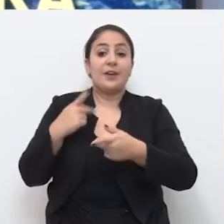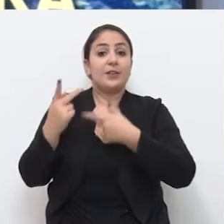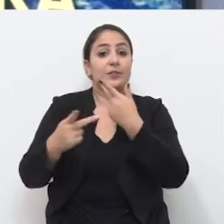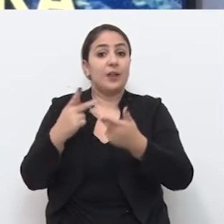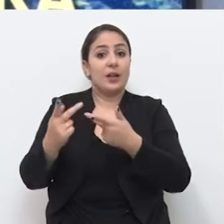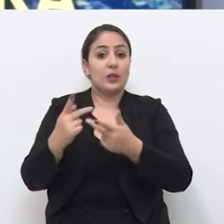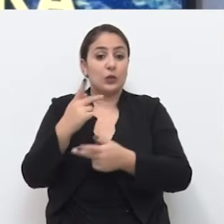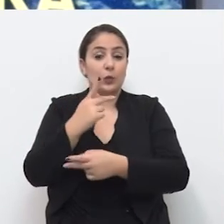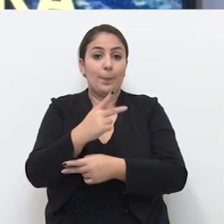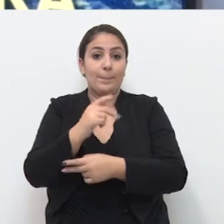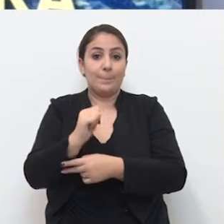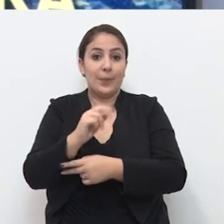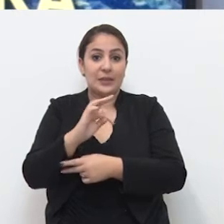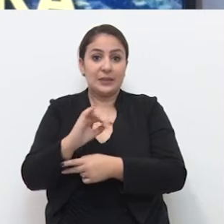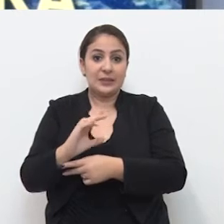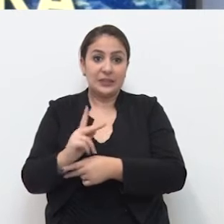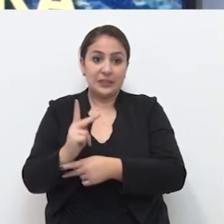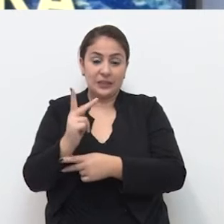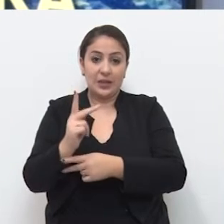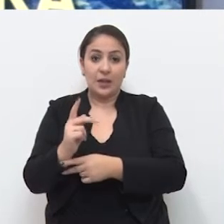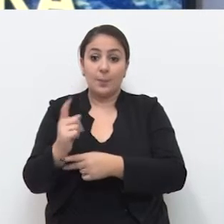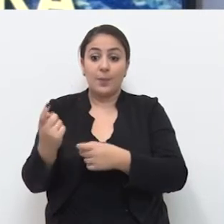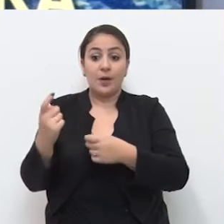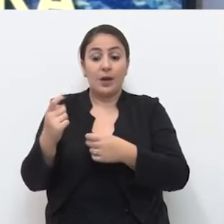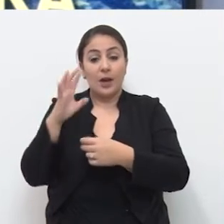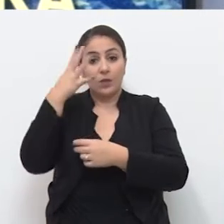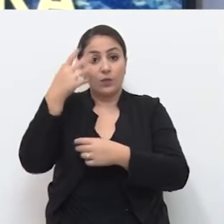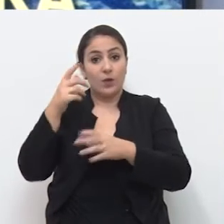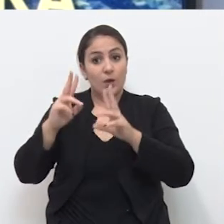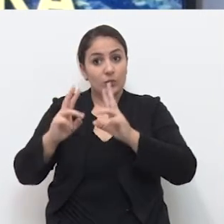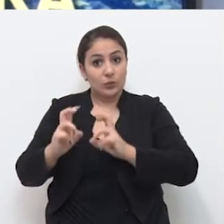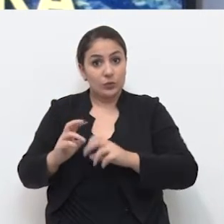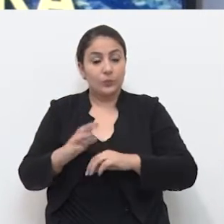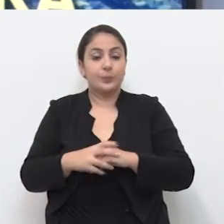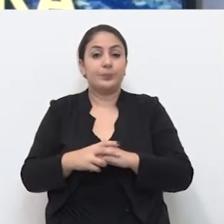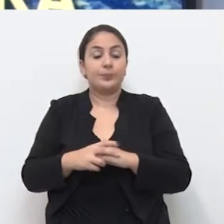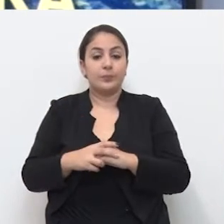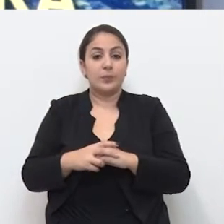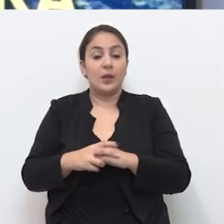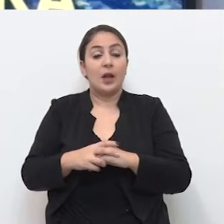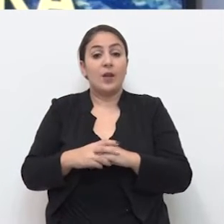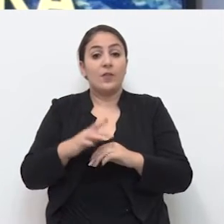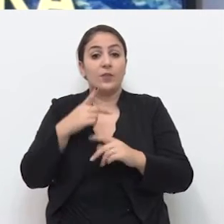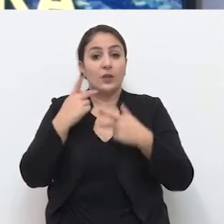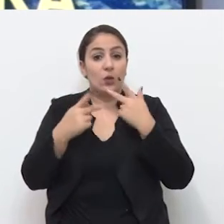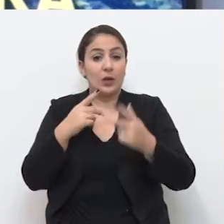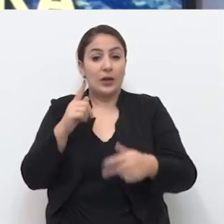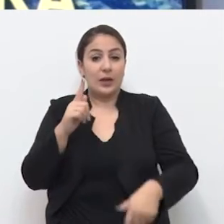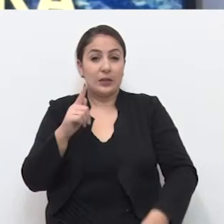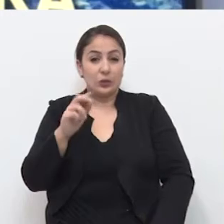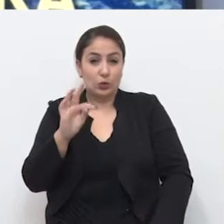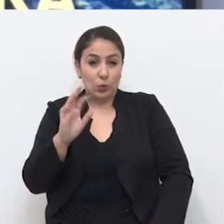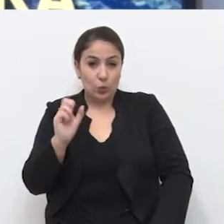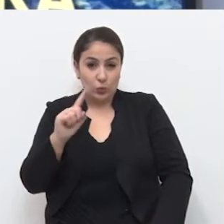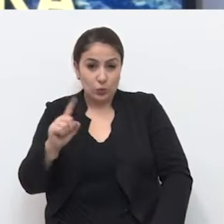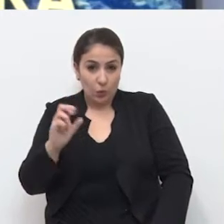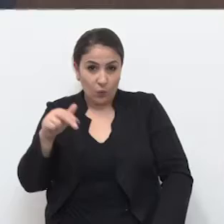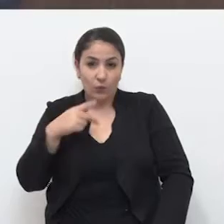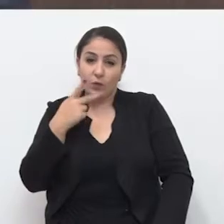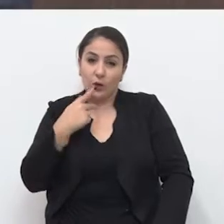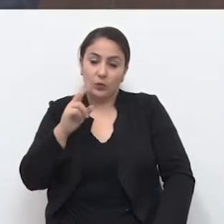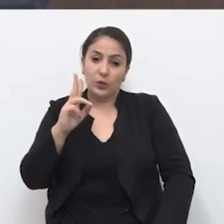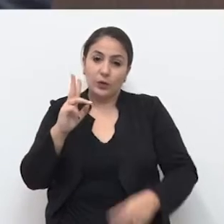Patrick Cavalcante como solução ao caso. No microfone de à parte, Roberto Gabriel Tozon reforçou o